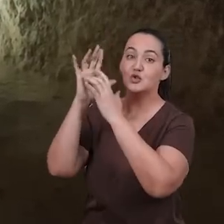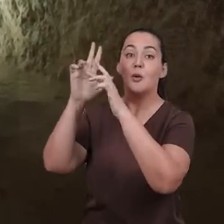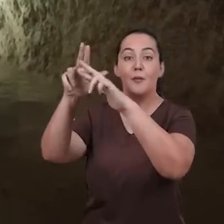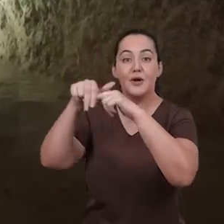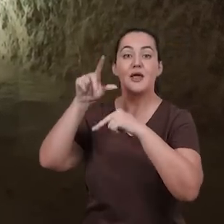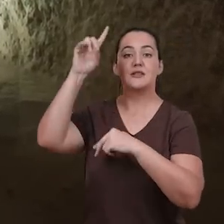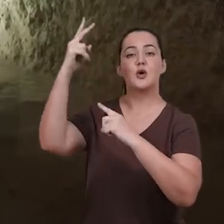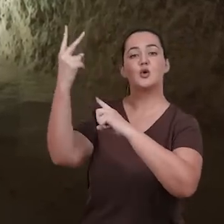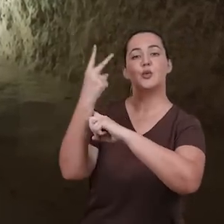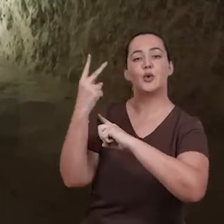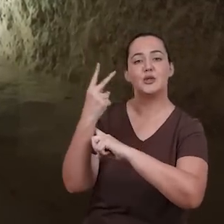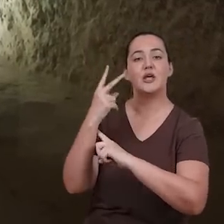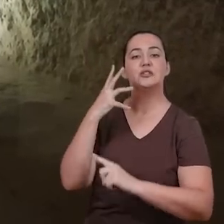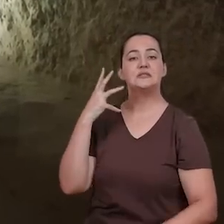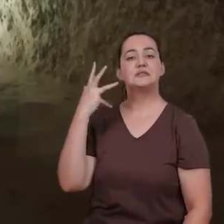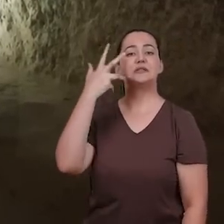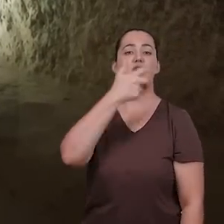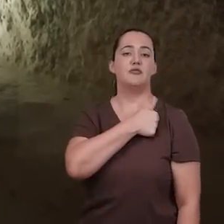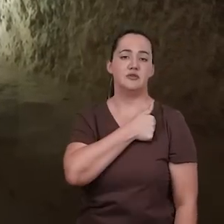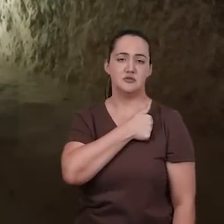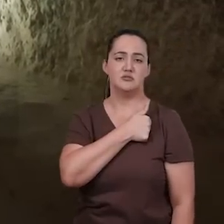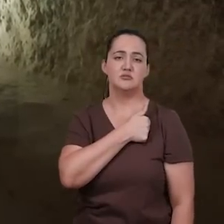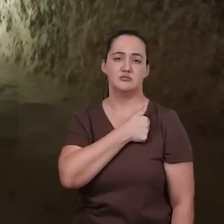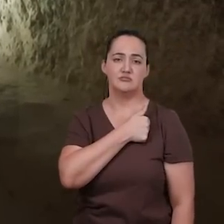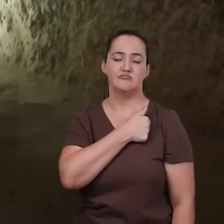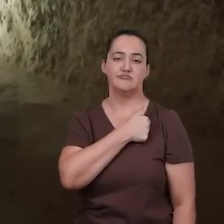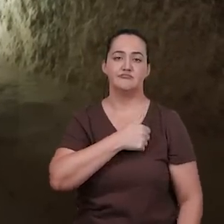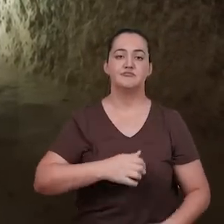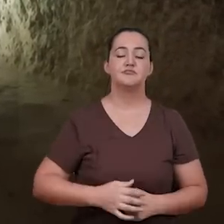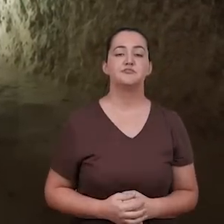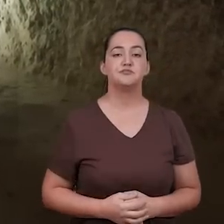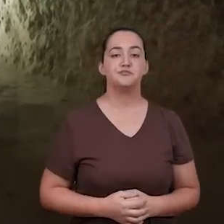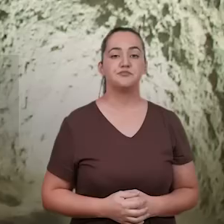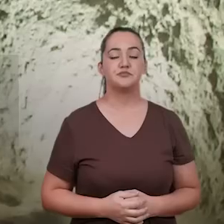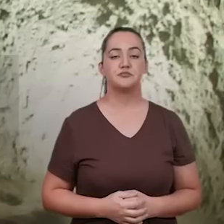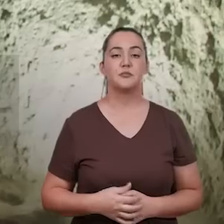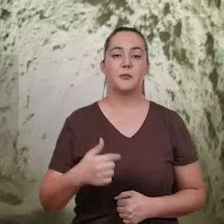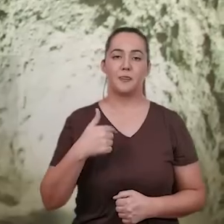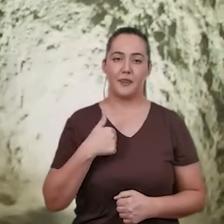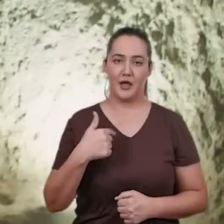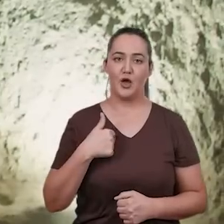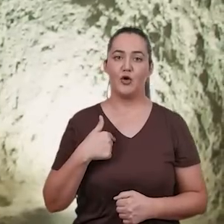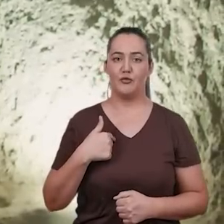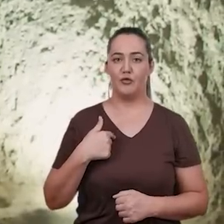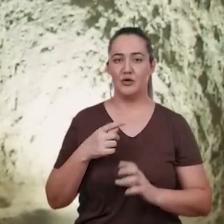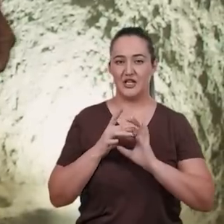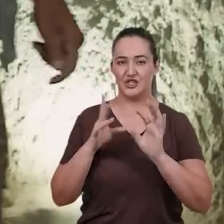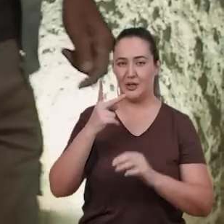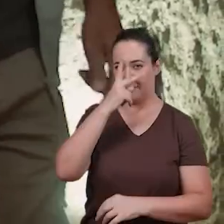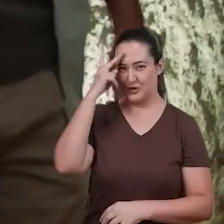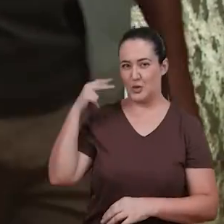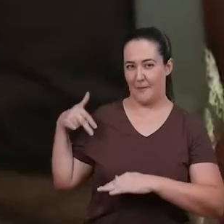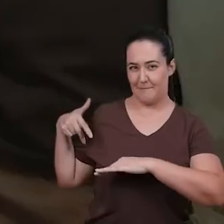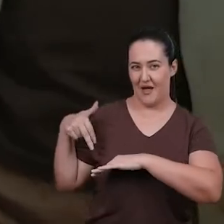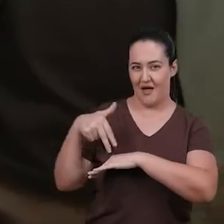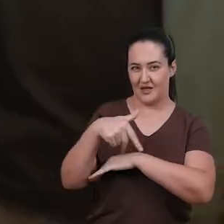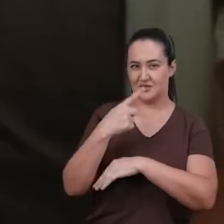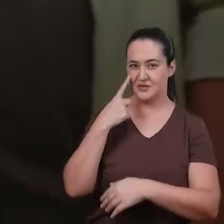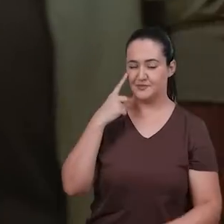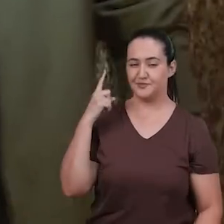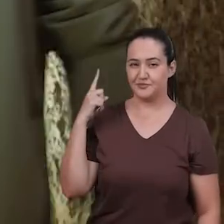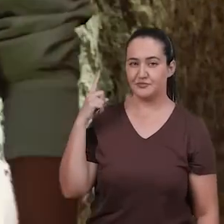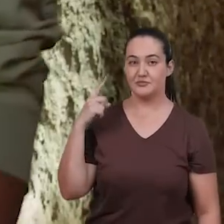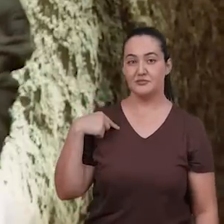que eles tiveram, mesmo sabendo que a sua vida corria perigo por essa fé. Eu vou deixar que um grupo passe aqui agora e eu vou